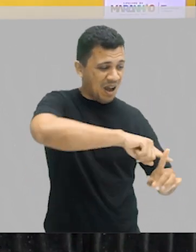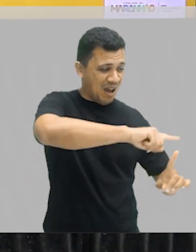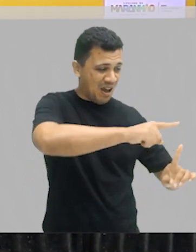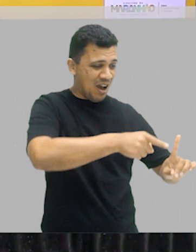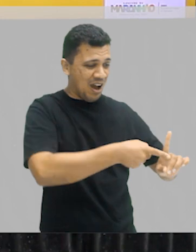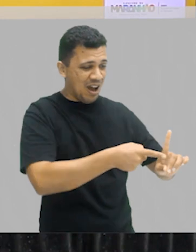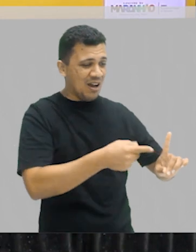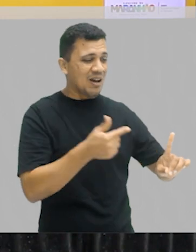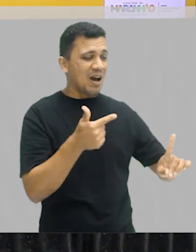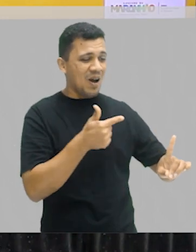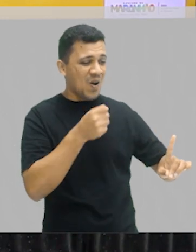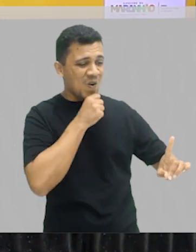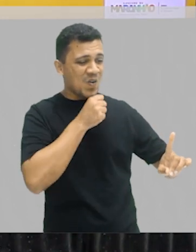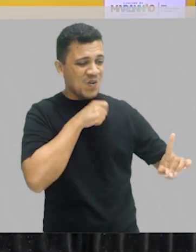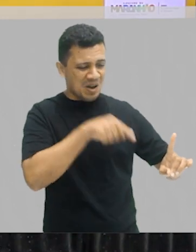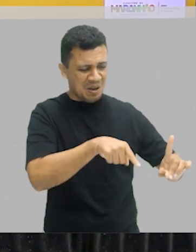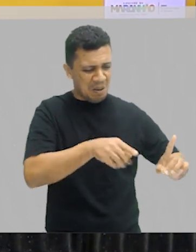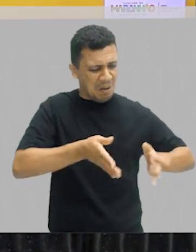bisavó, que